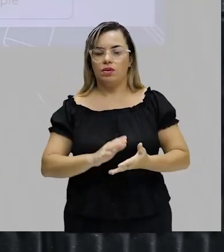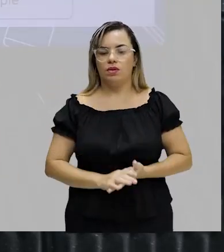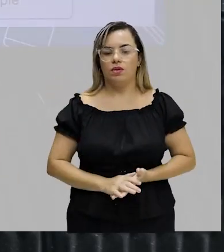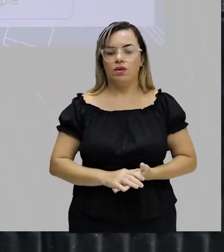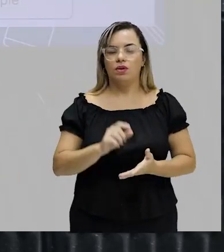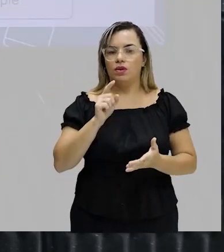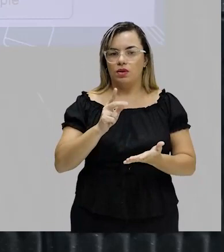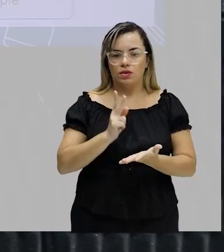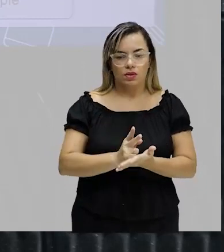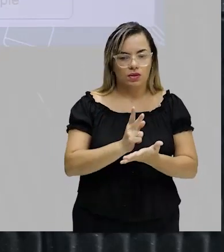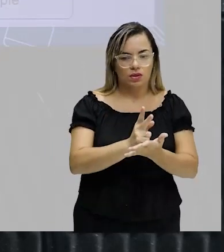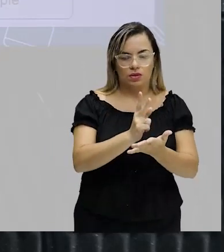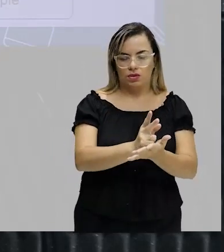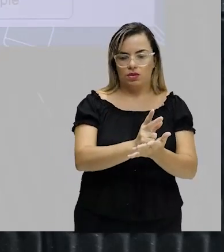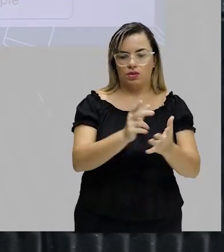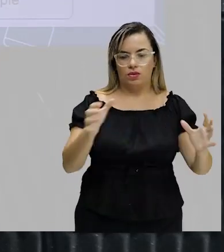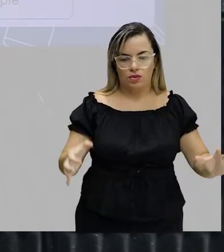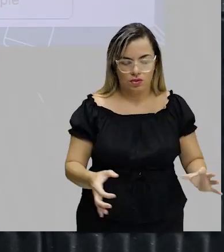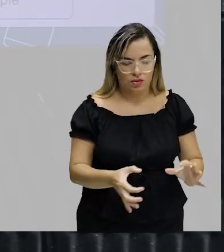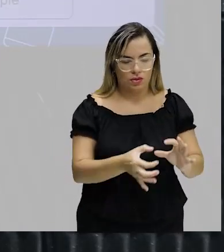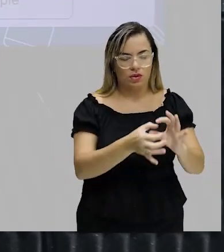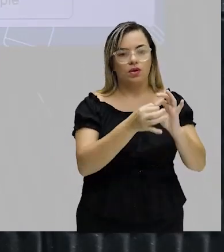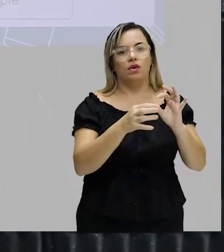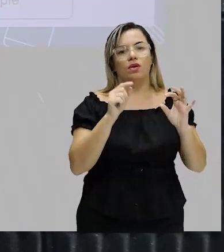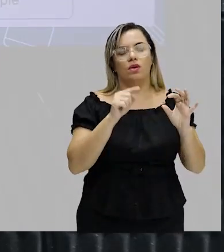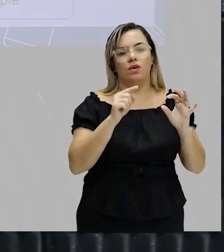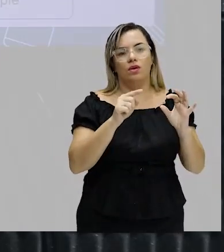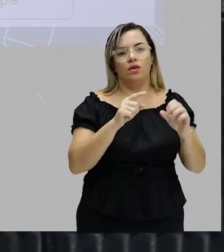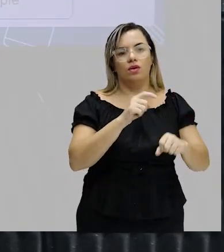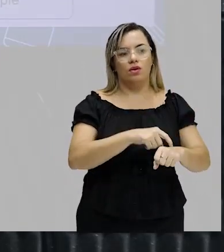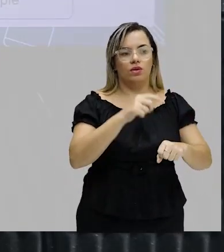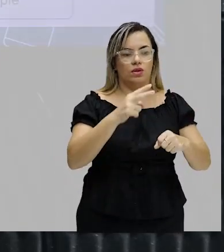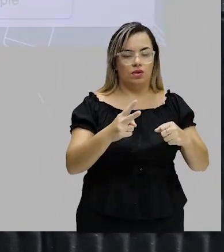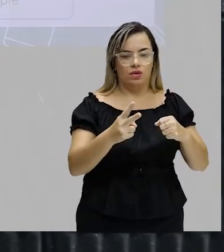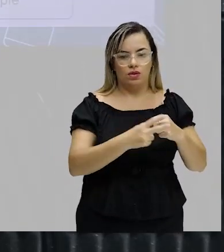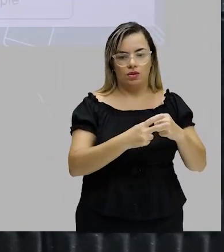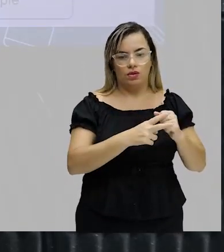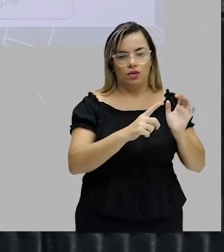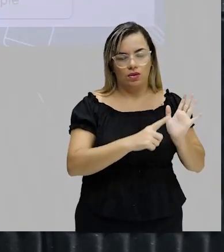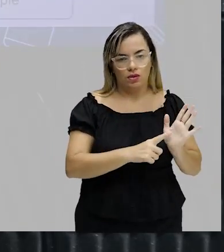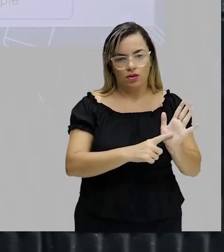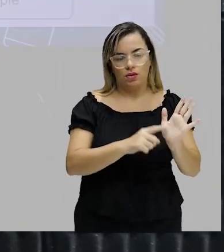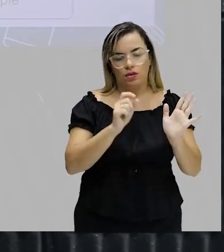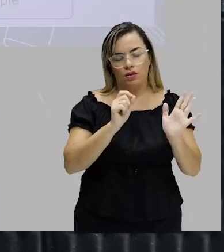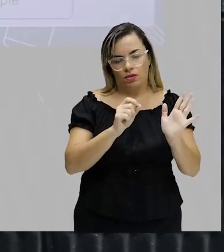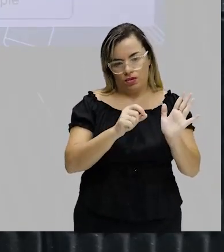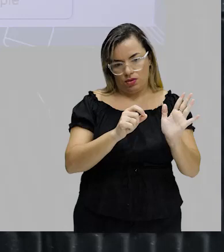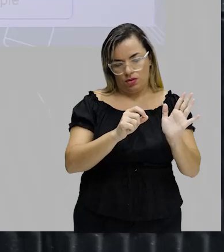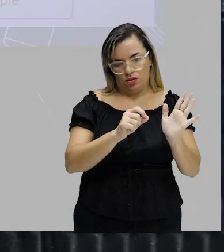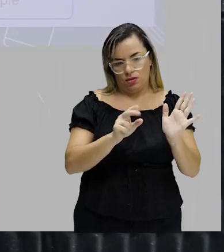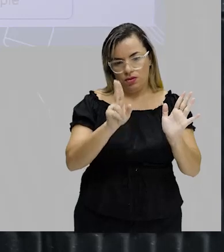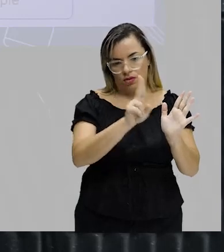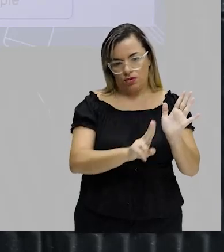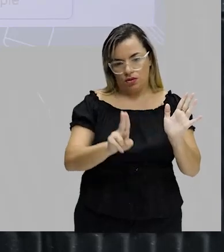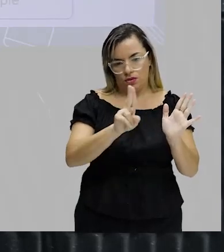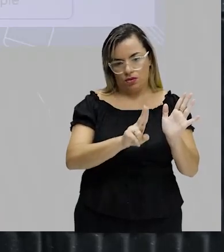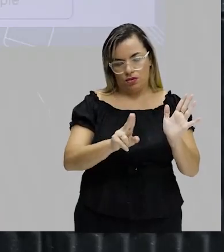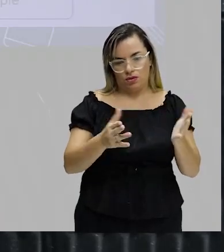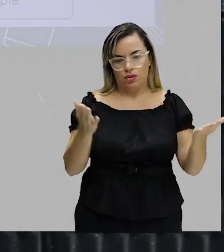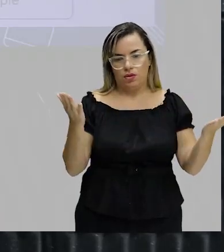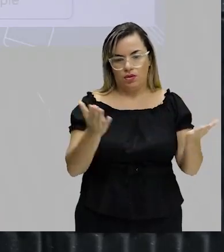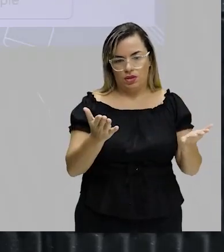vai ser sempre conjugado de acordo com o tempo verbal que você quer expressar na sua comunicação. Então, se você vai usar